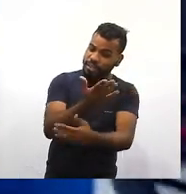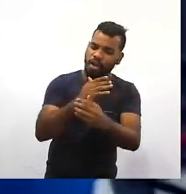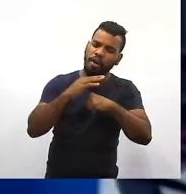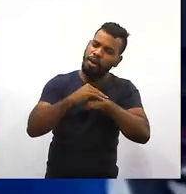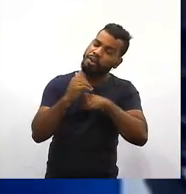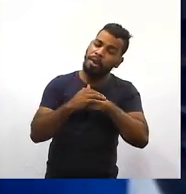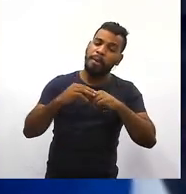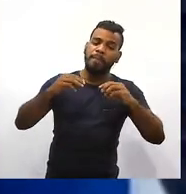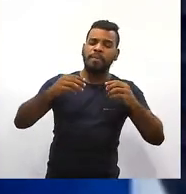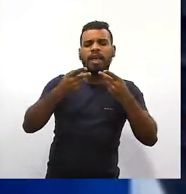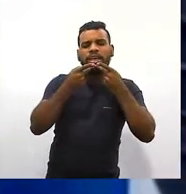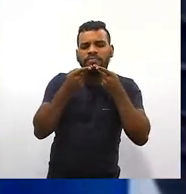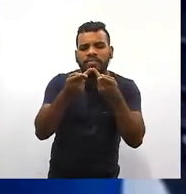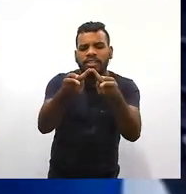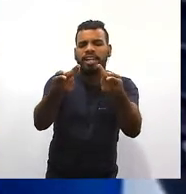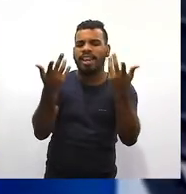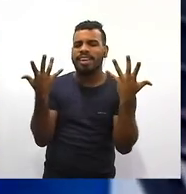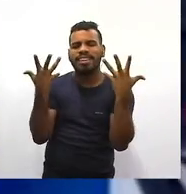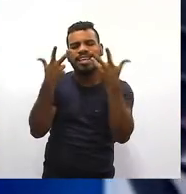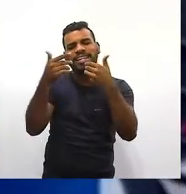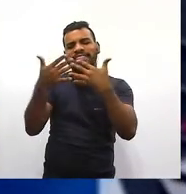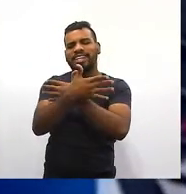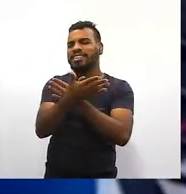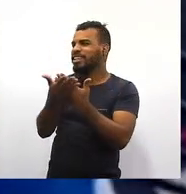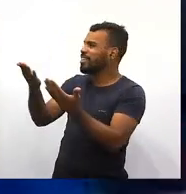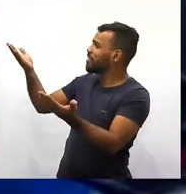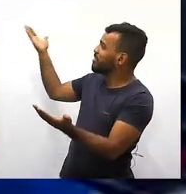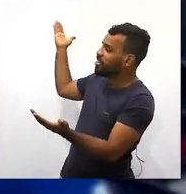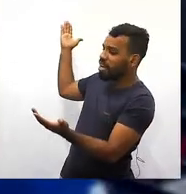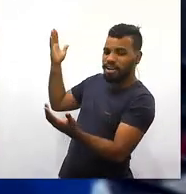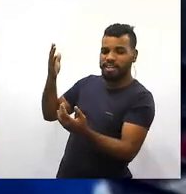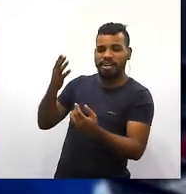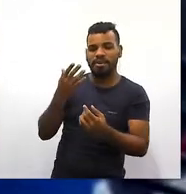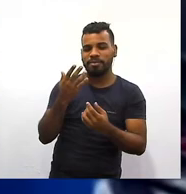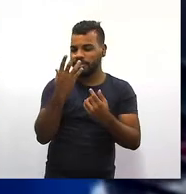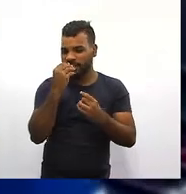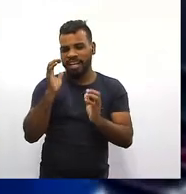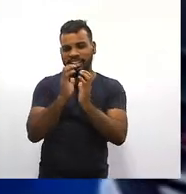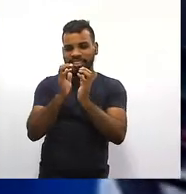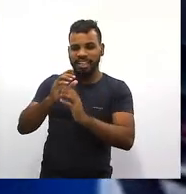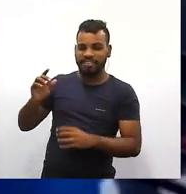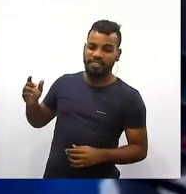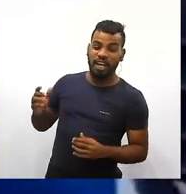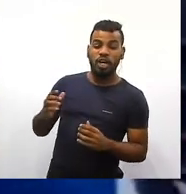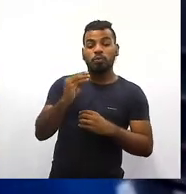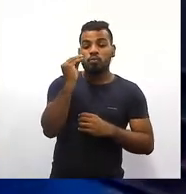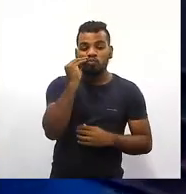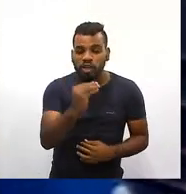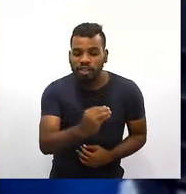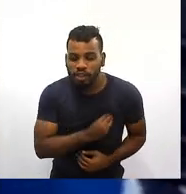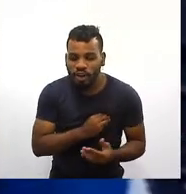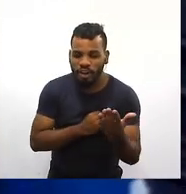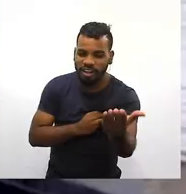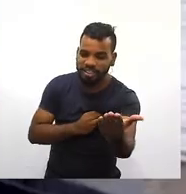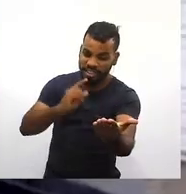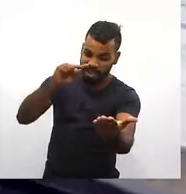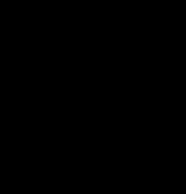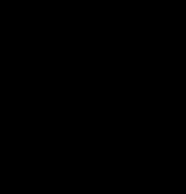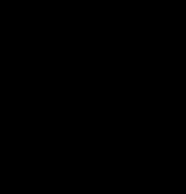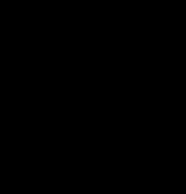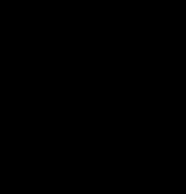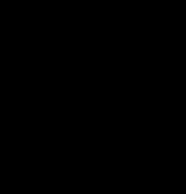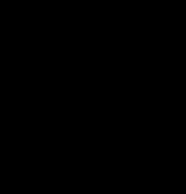imagens lindas dessa cidade apaixonante que é o Recife. Um cheiro no seu coração e até a próxima.